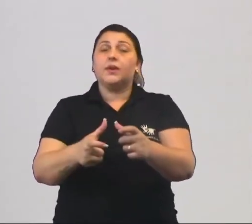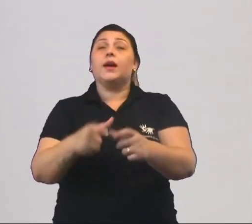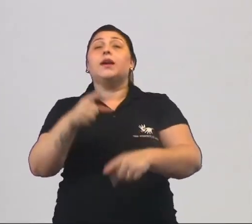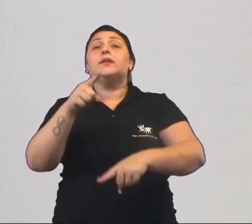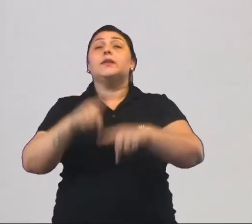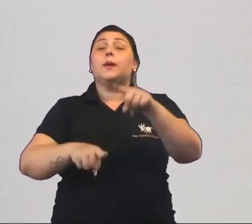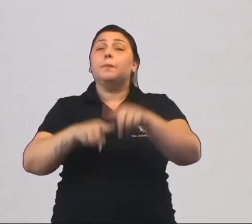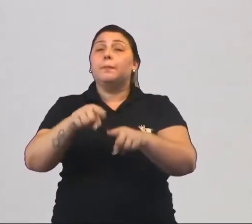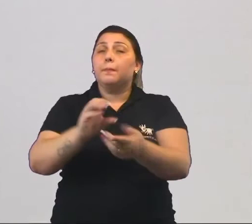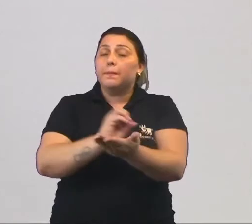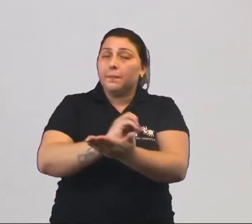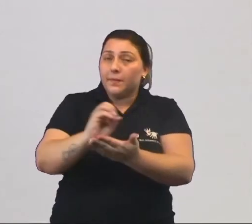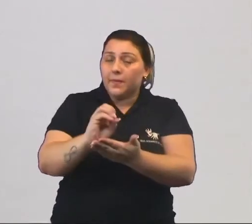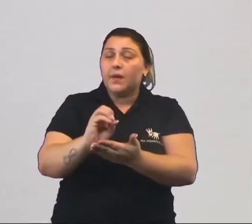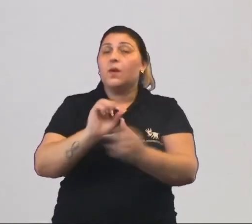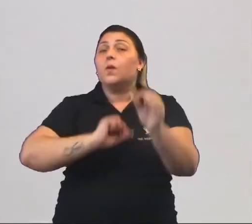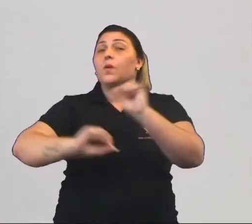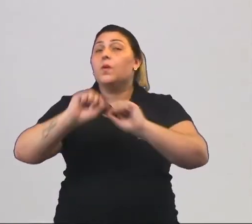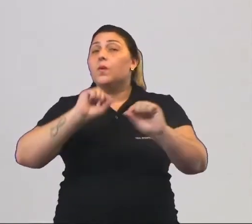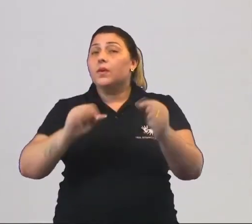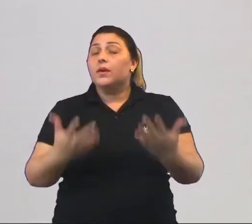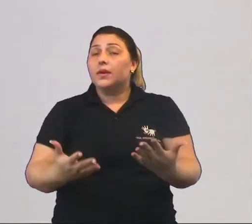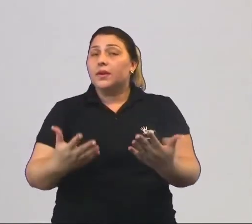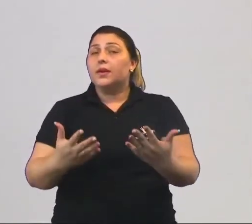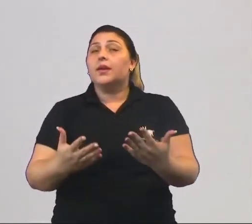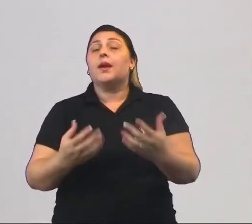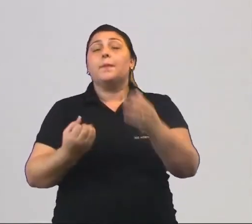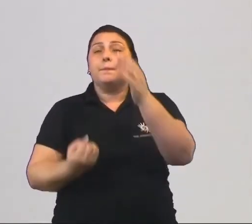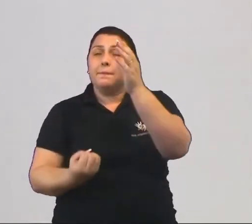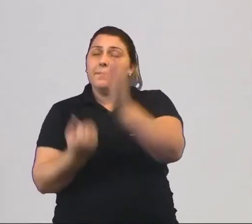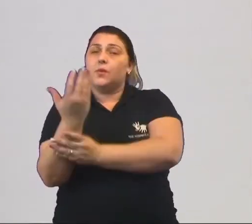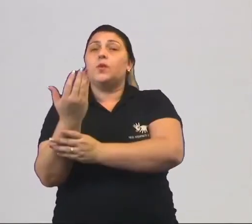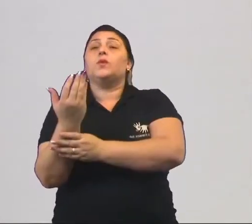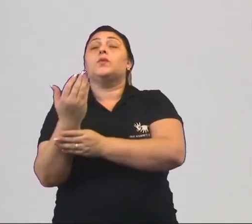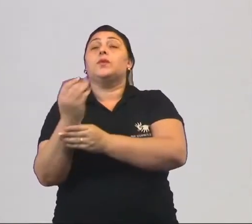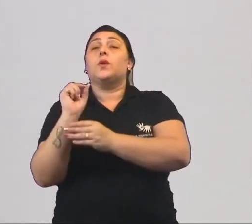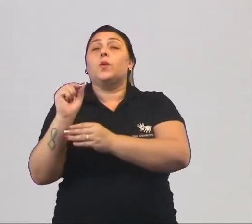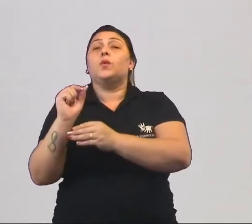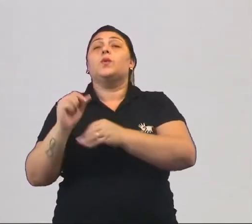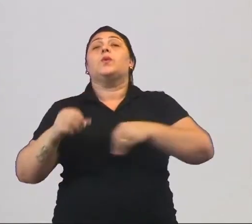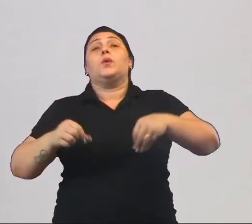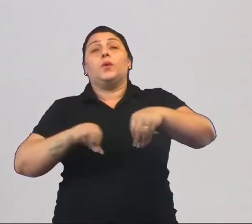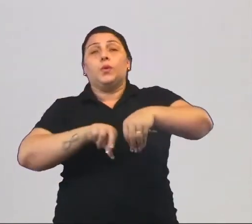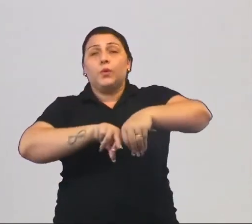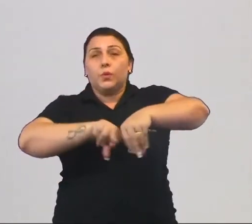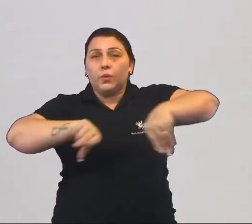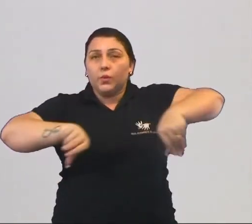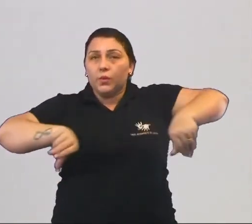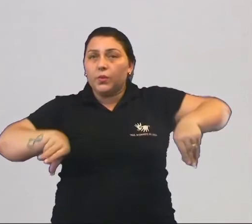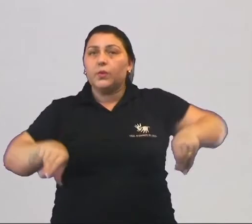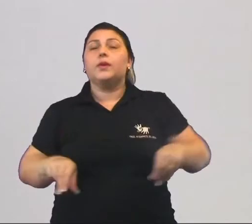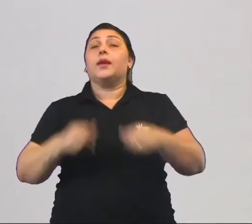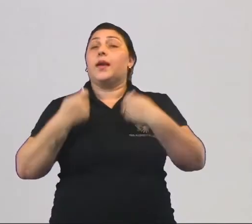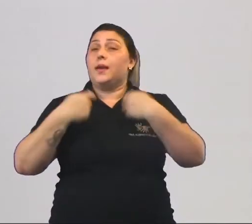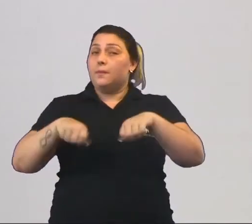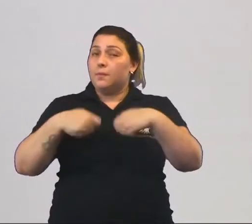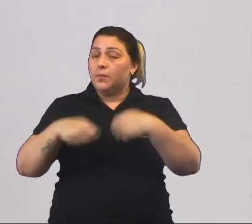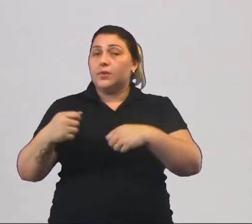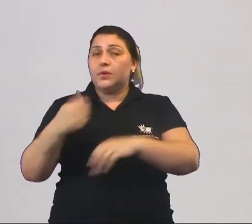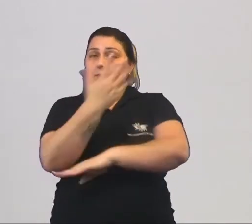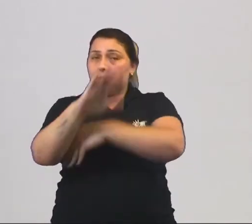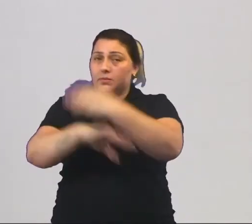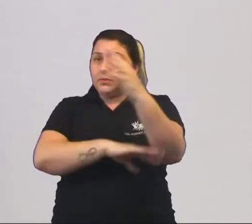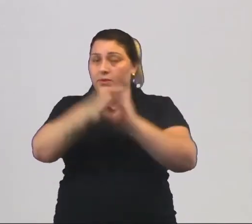matéria orgânica ali presente, vai sendo o quê? Vai tendo a produção dos sais minerais que são essenciais para as